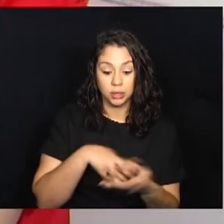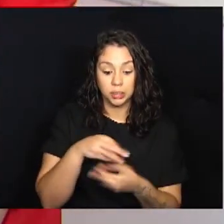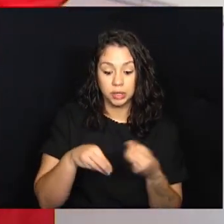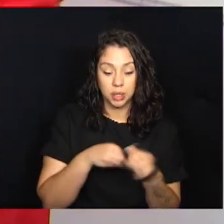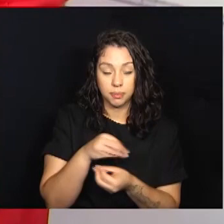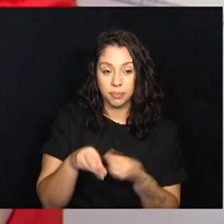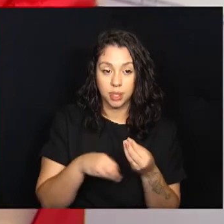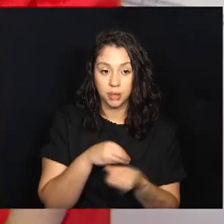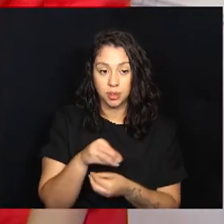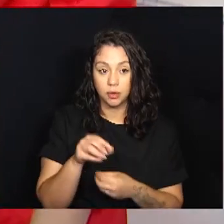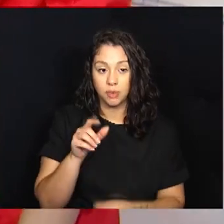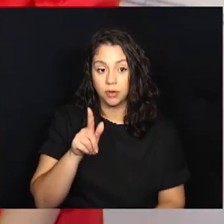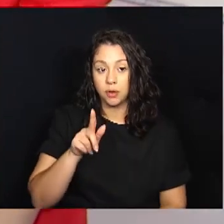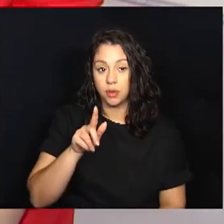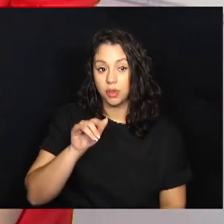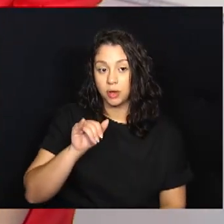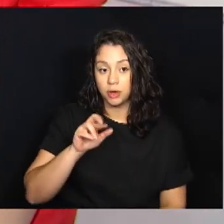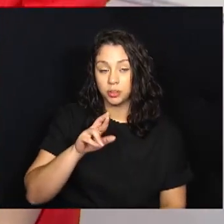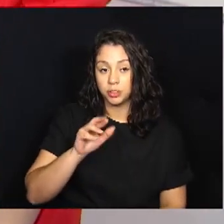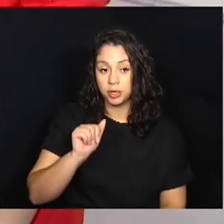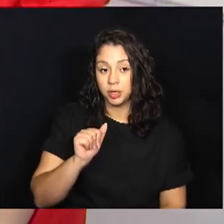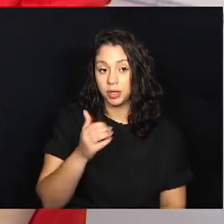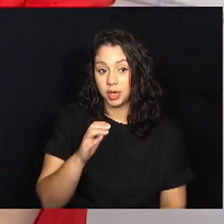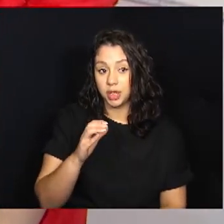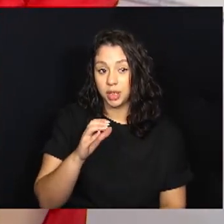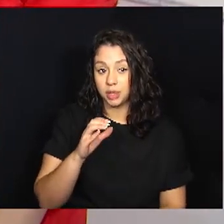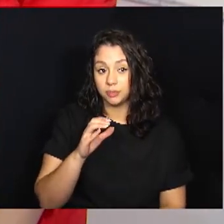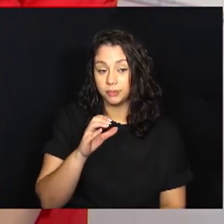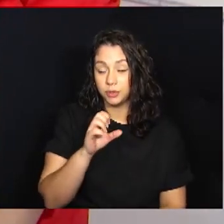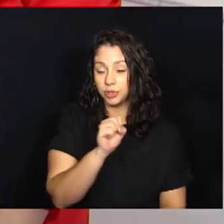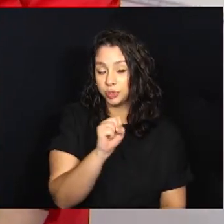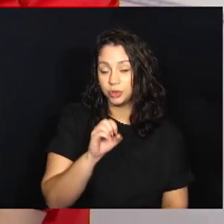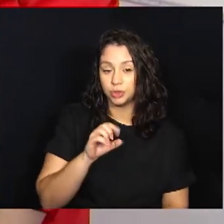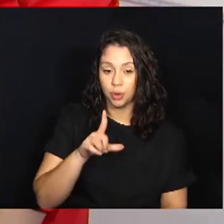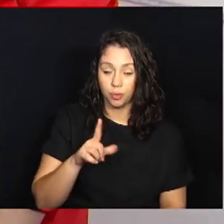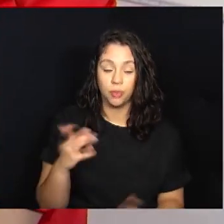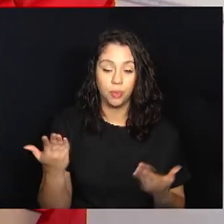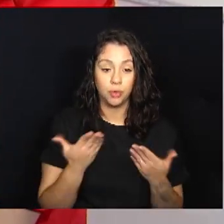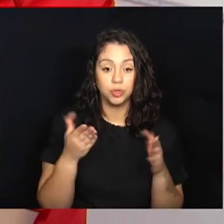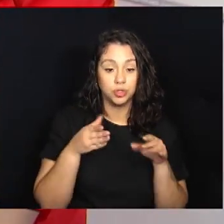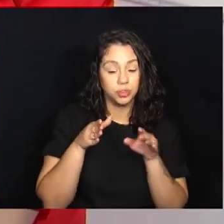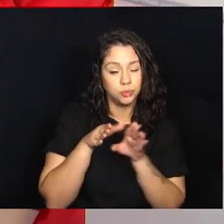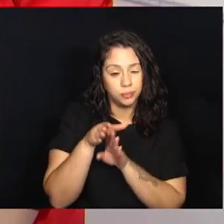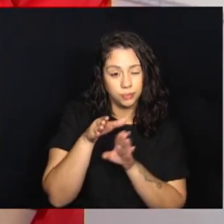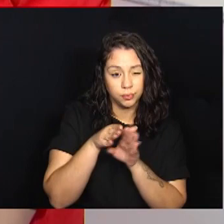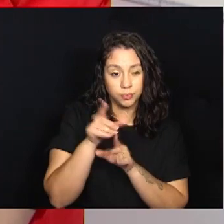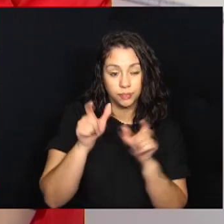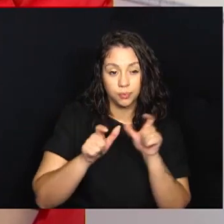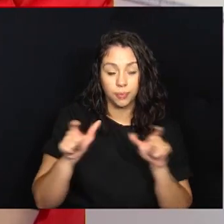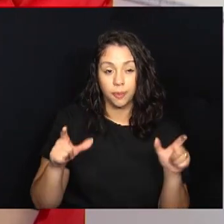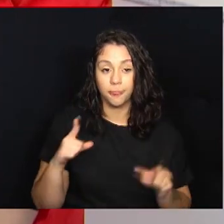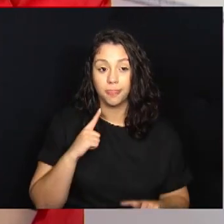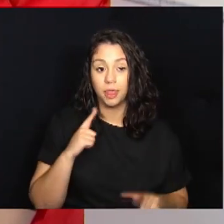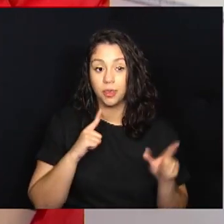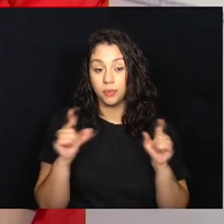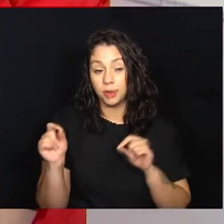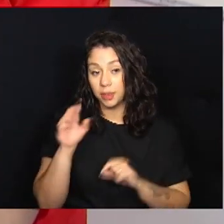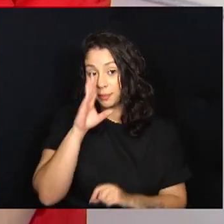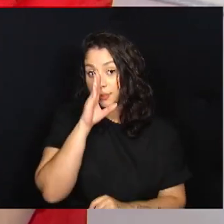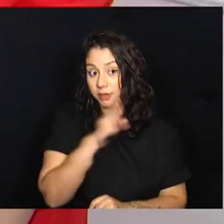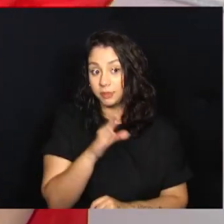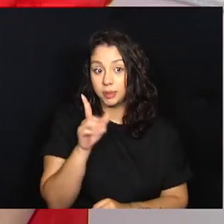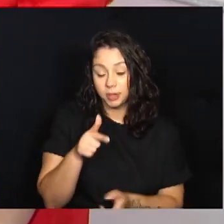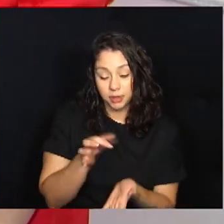O famoso girassol. Hoje em dia, a gente já orienta os tutores, os proprietários, que o principal é a